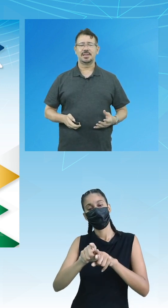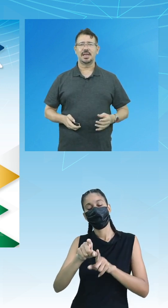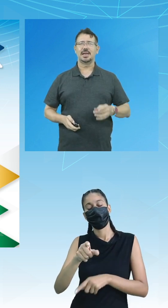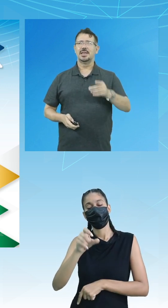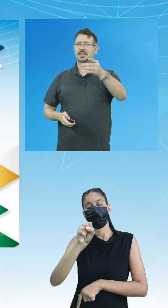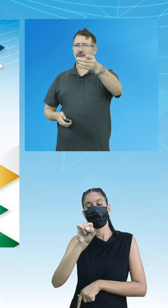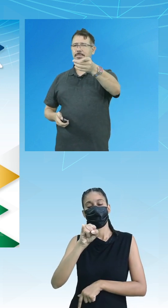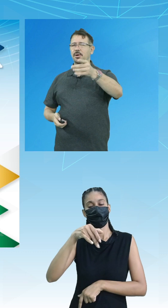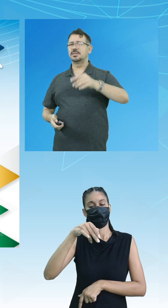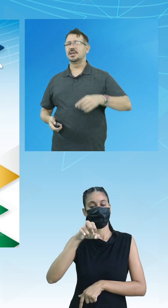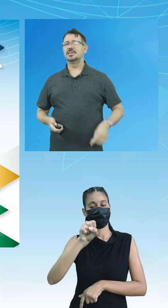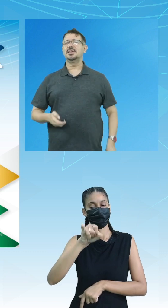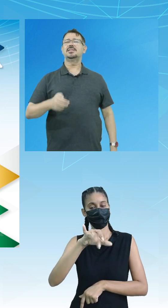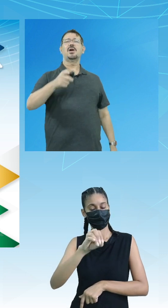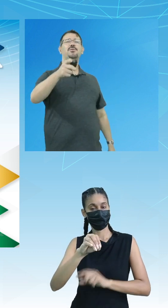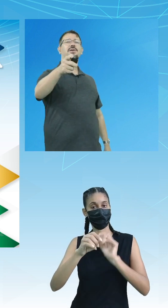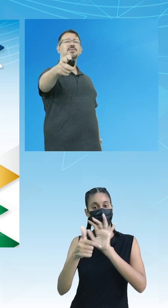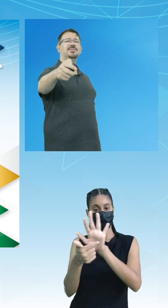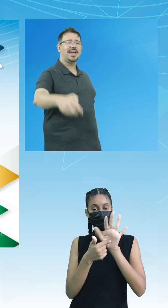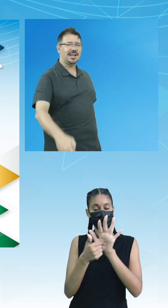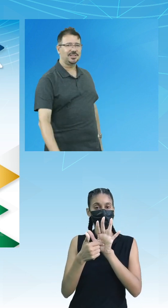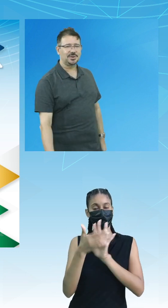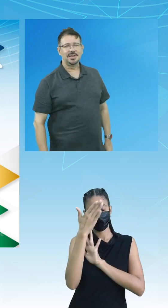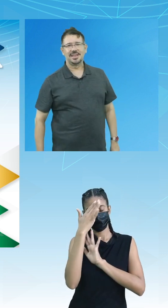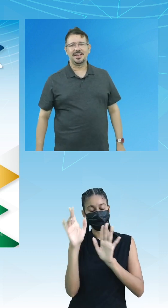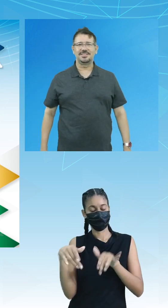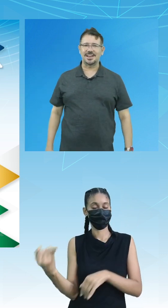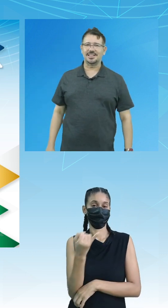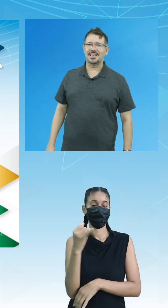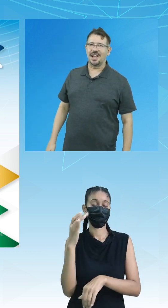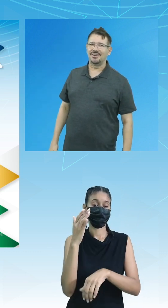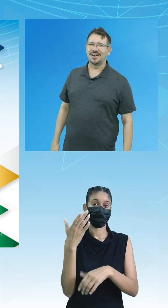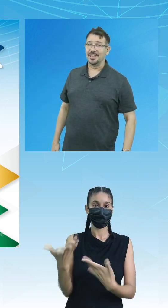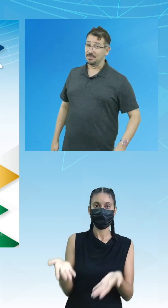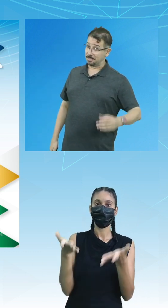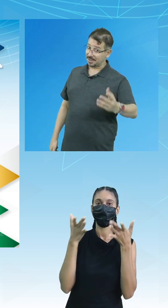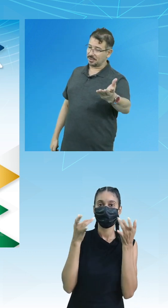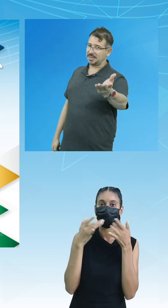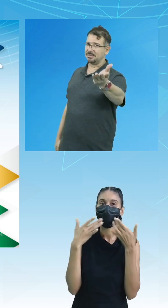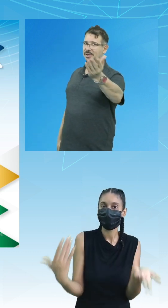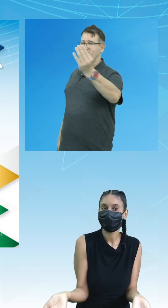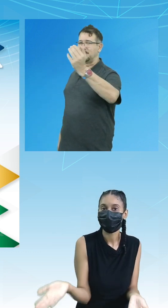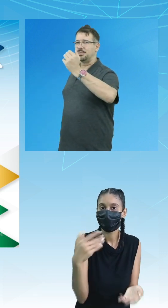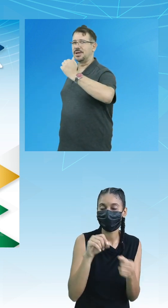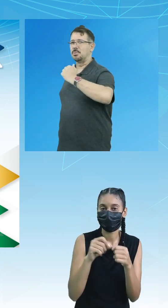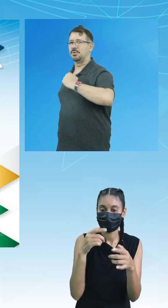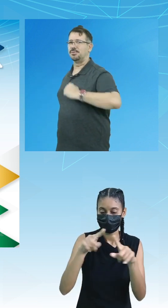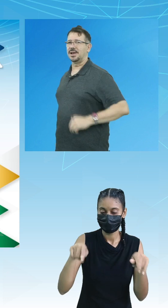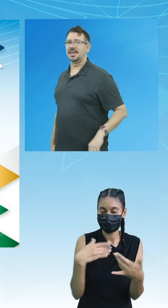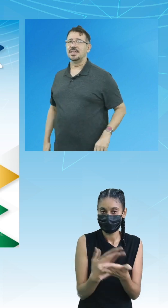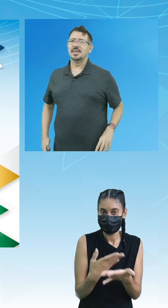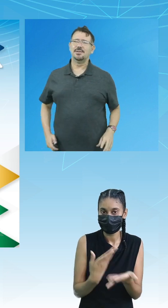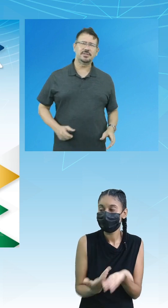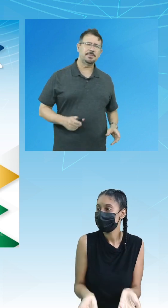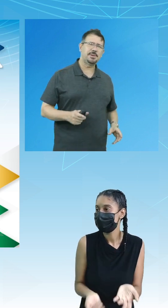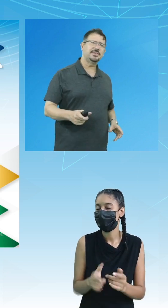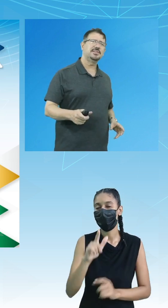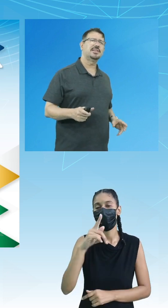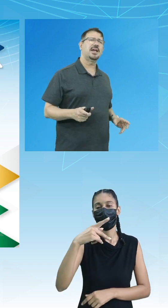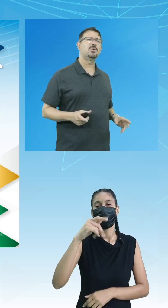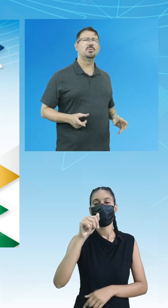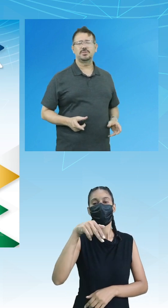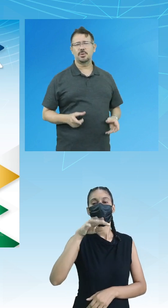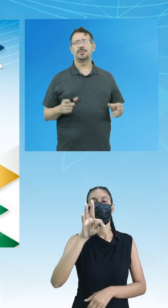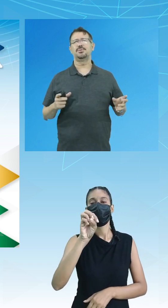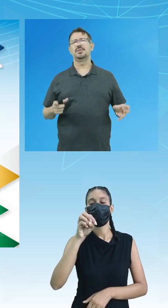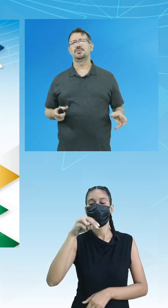uma ideia. Então, é importante, que tal fazer um teatro em sala de aula, pantomima, como eu falei, e você